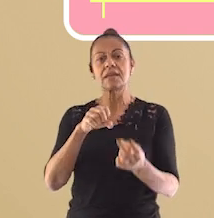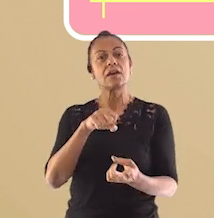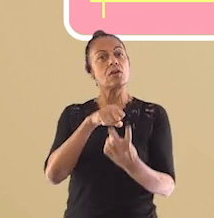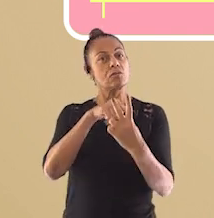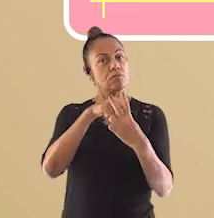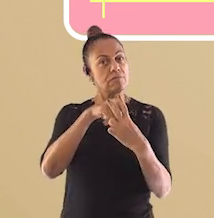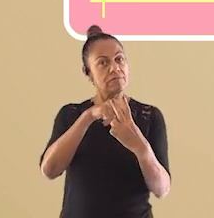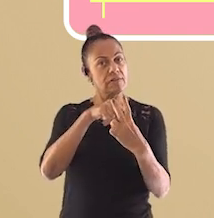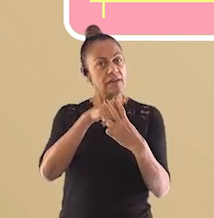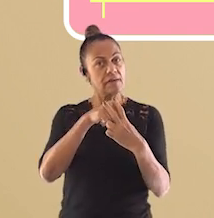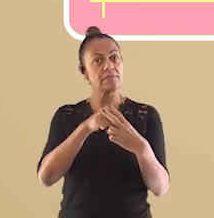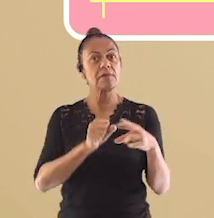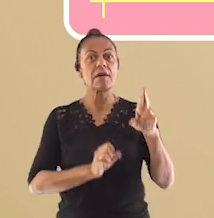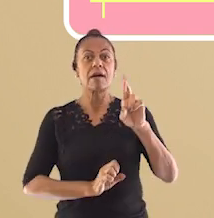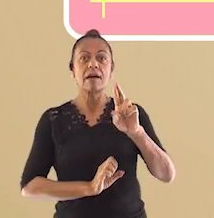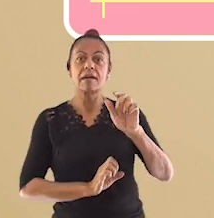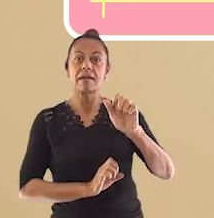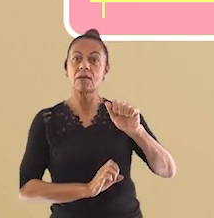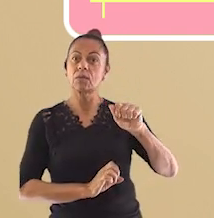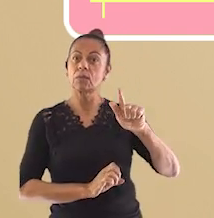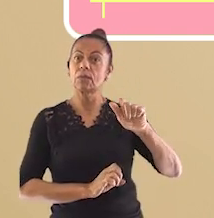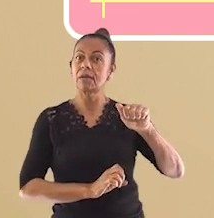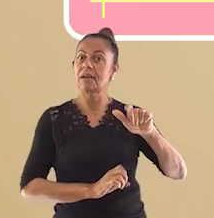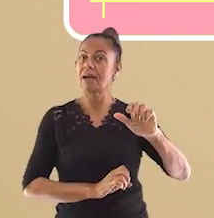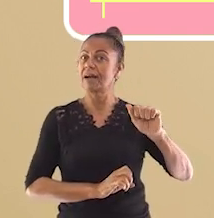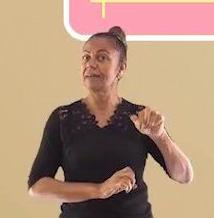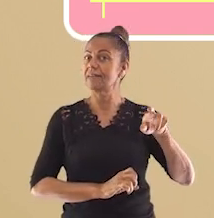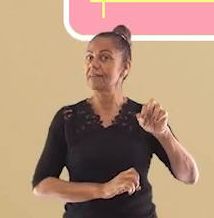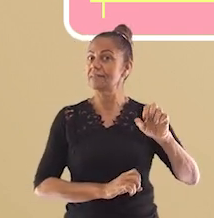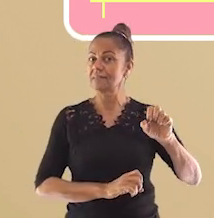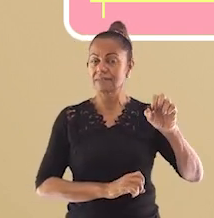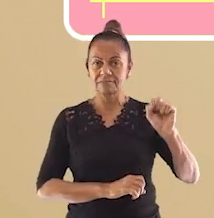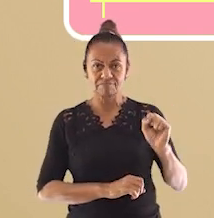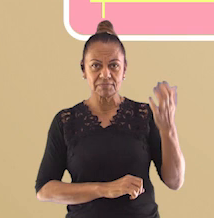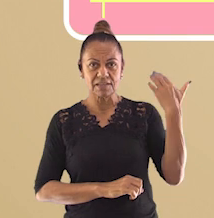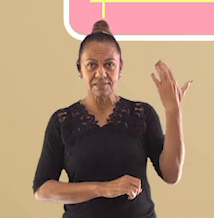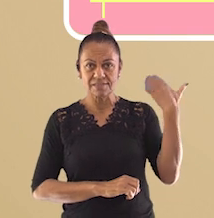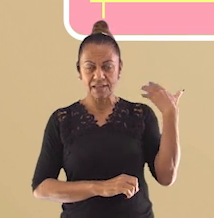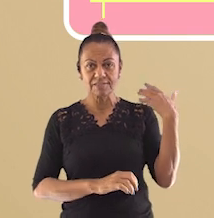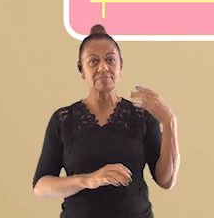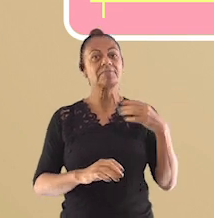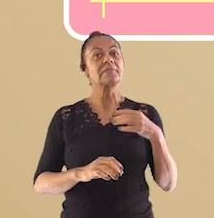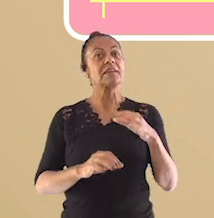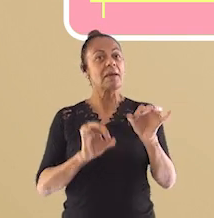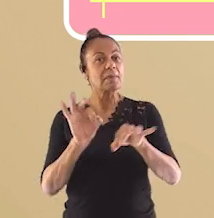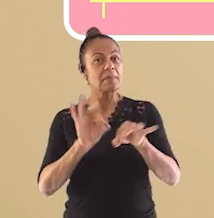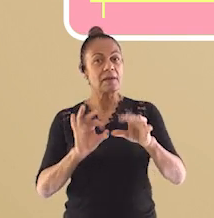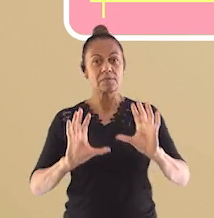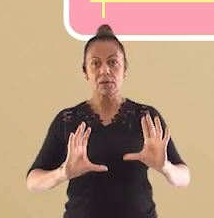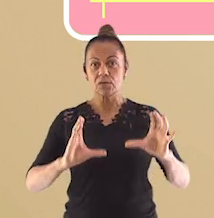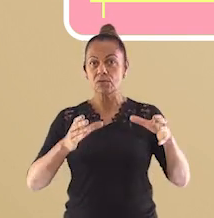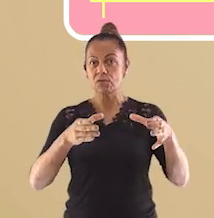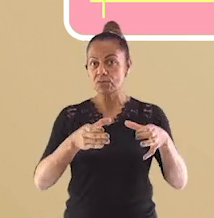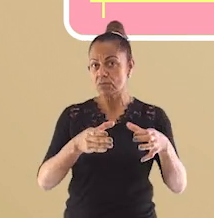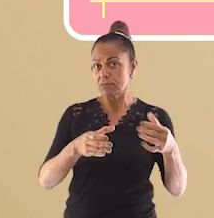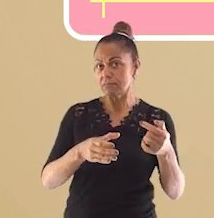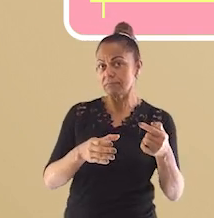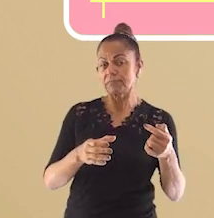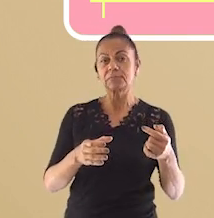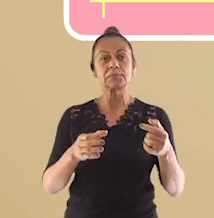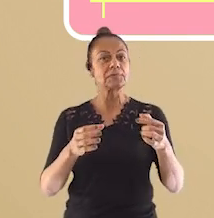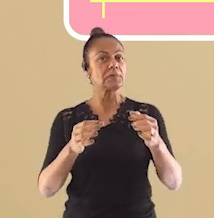é direcionada para os anos finais do Ensino Fundamental e para a eja os objetivos de